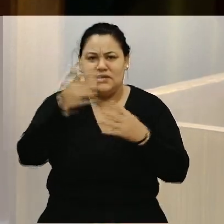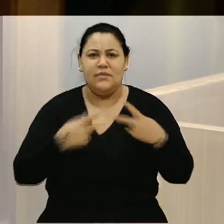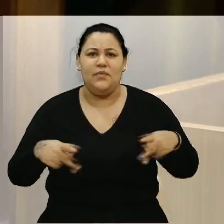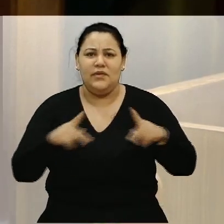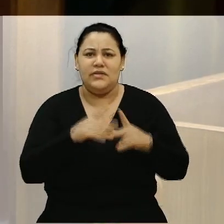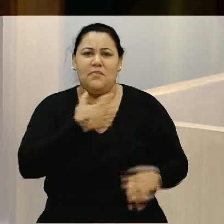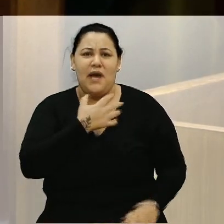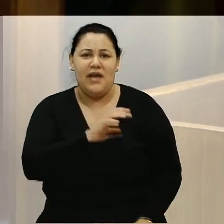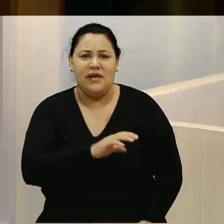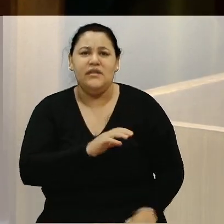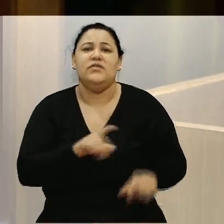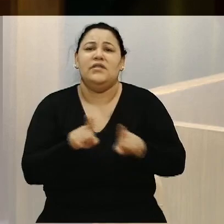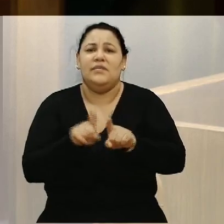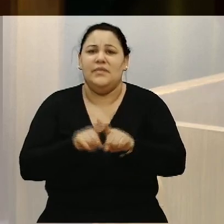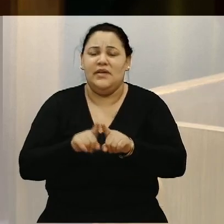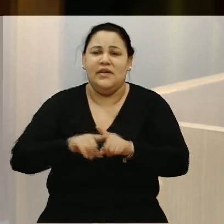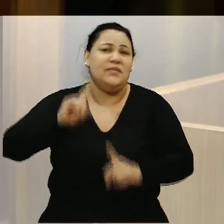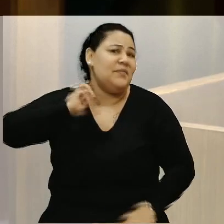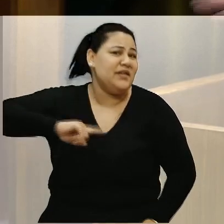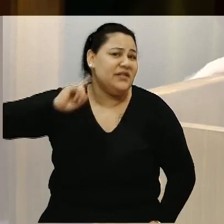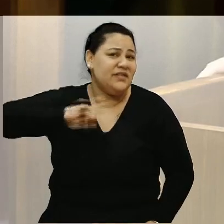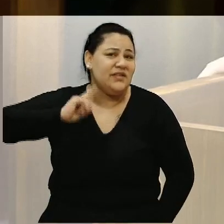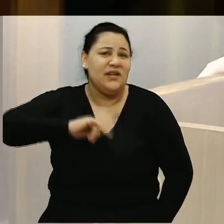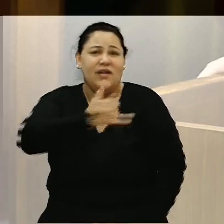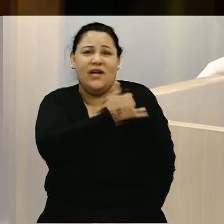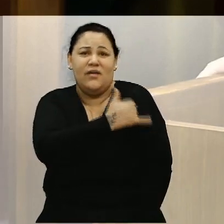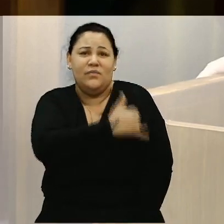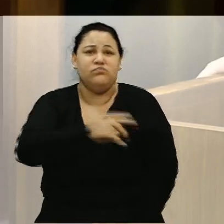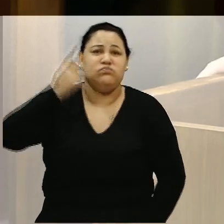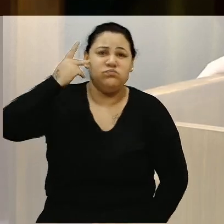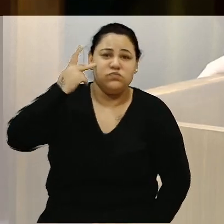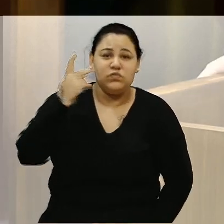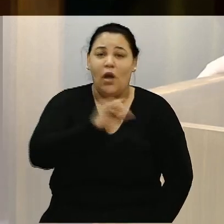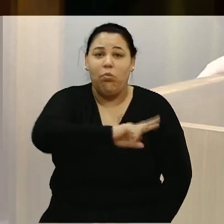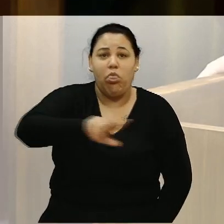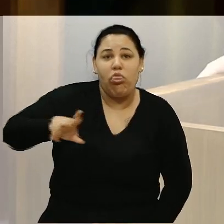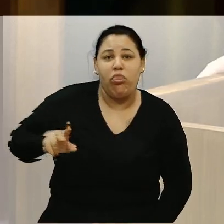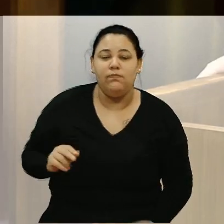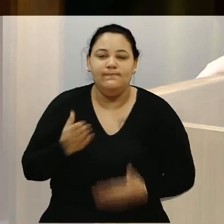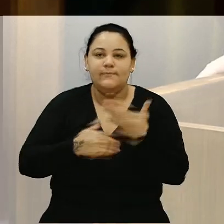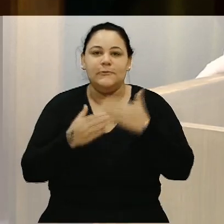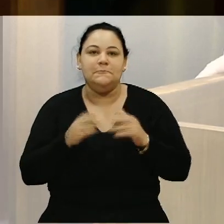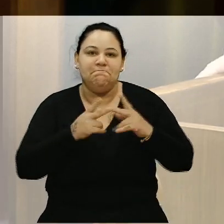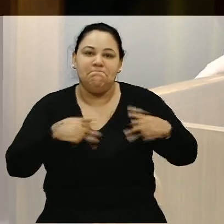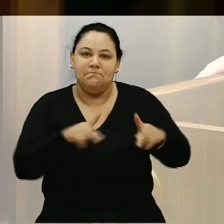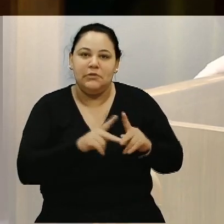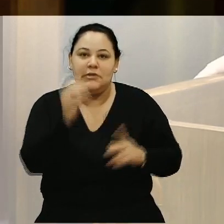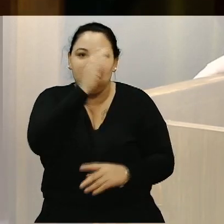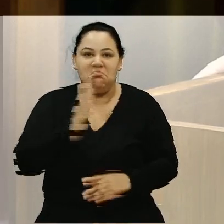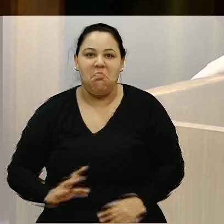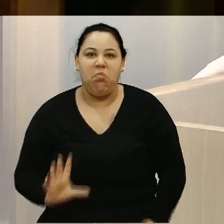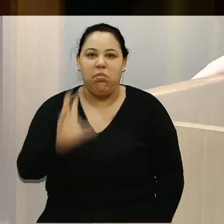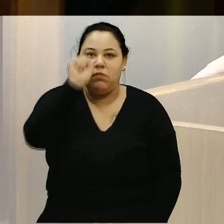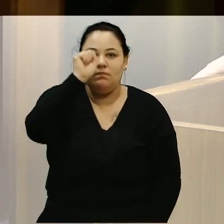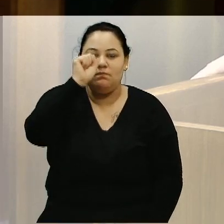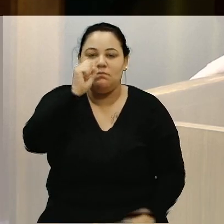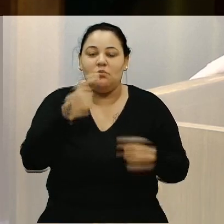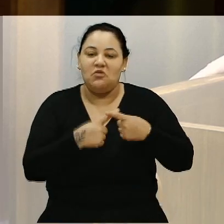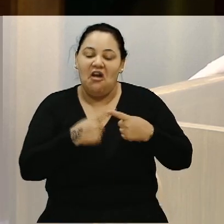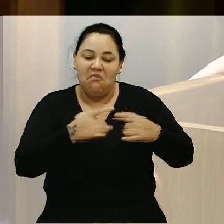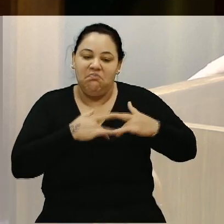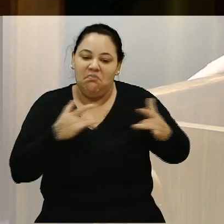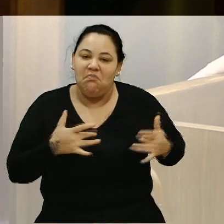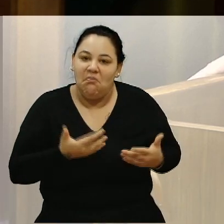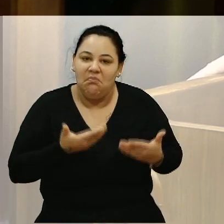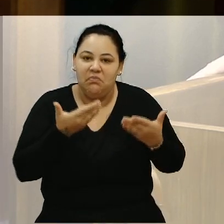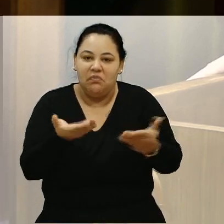mineiro, ao povo carioca, ao paulista, enfim, a todo o povo brasileiro pela solidariedade com o